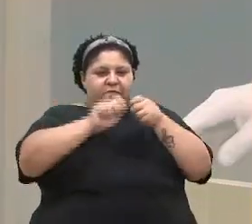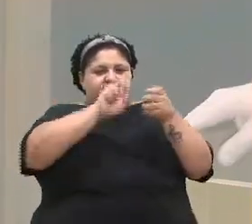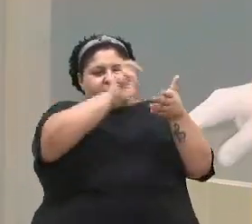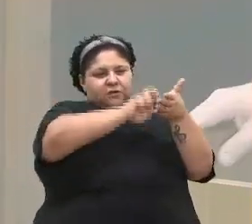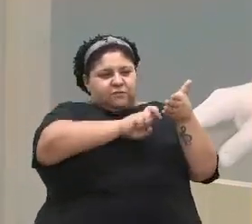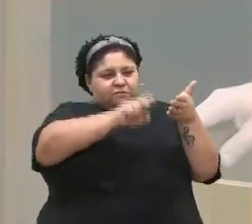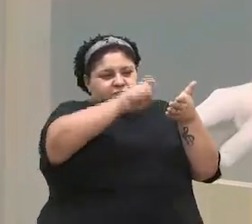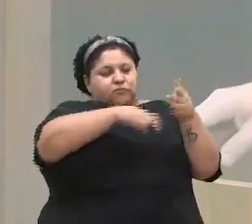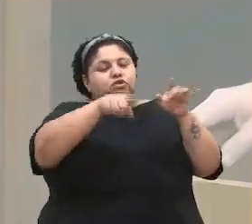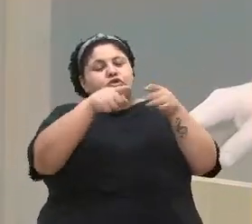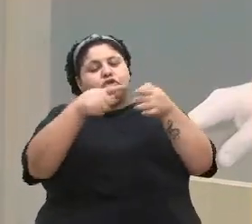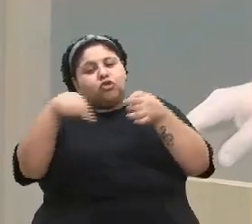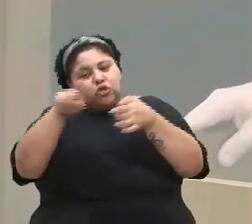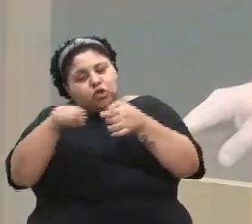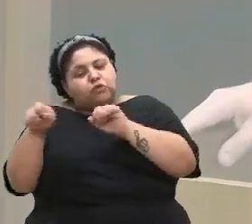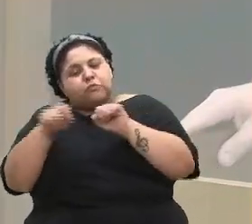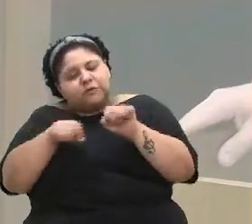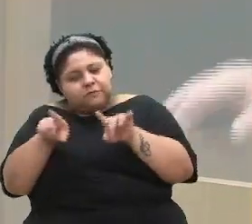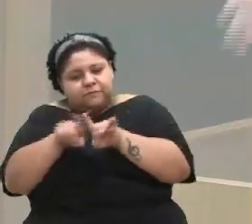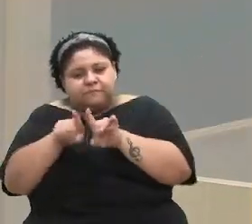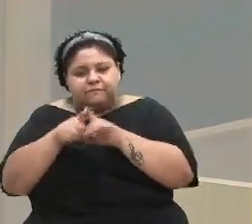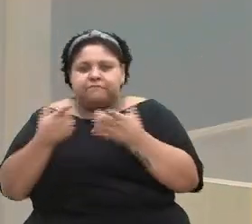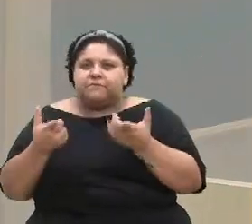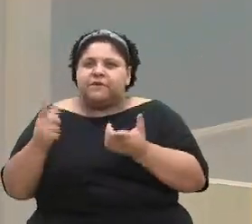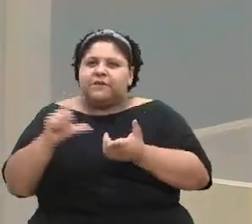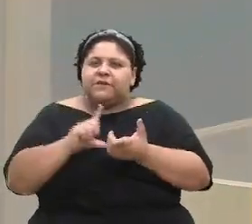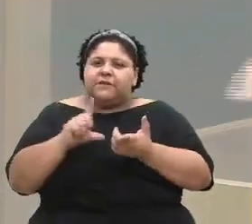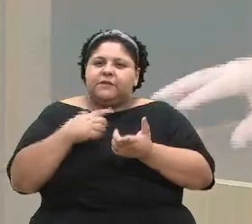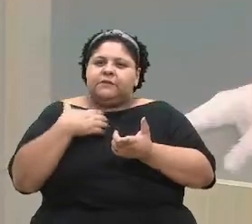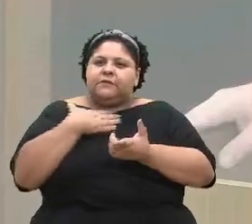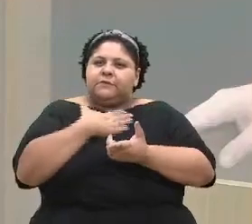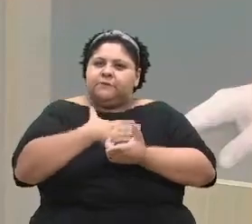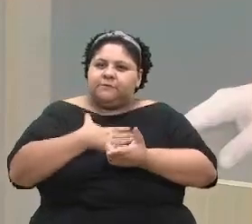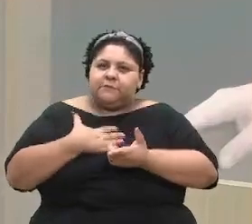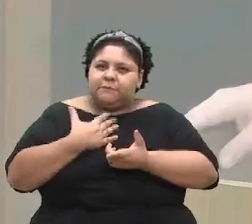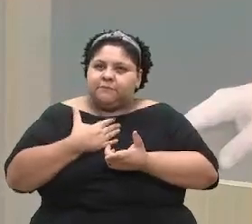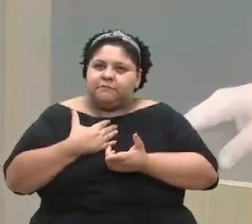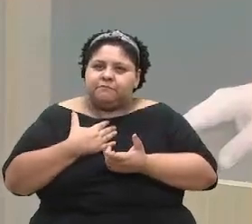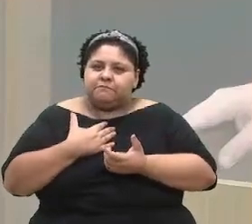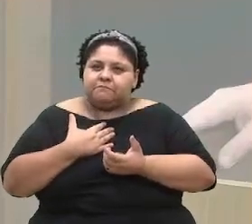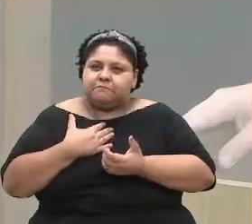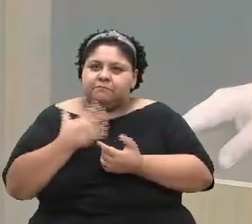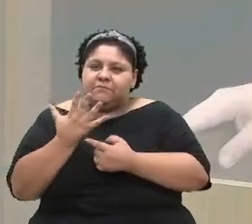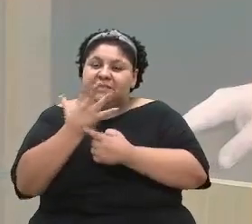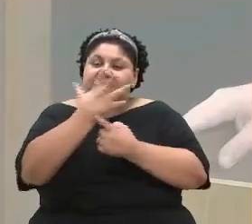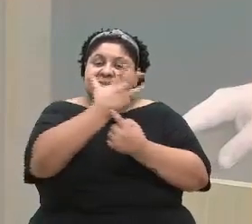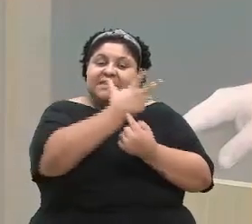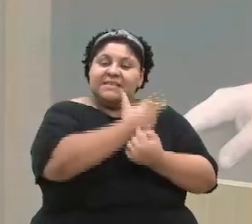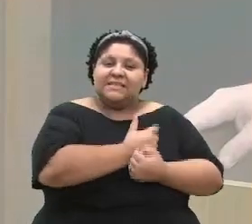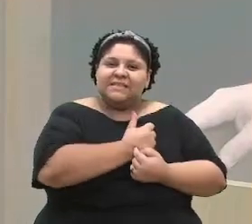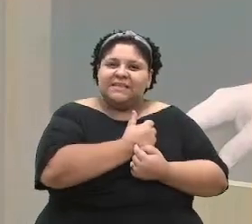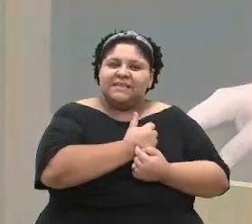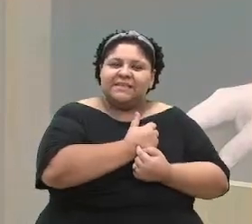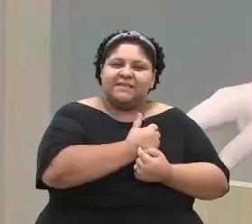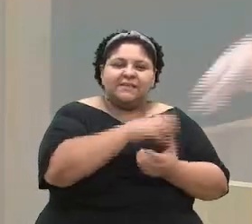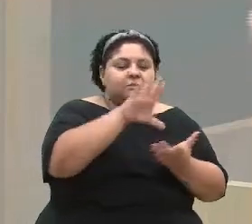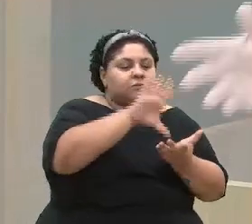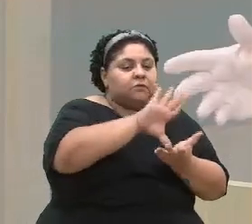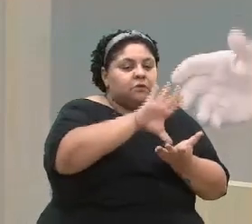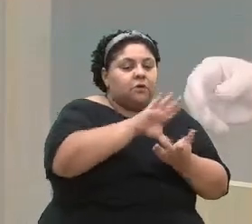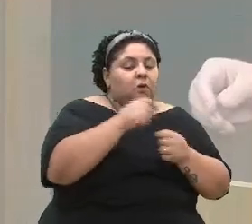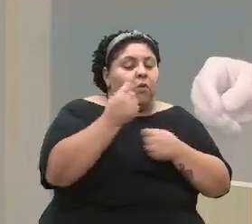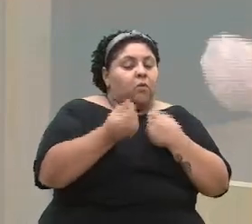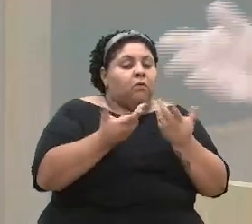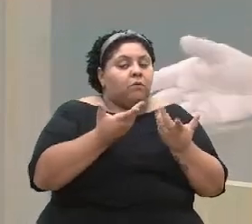podemos também ter a expressão desta arte popular na praça, o que